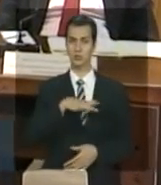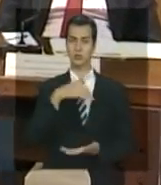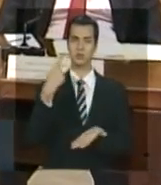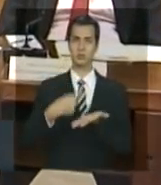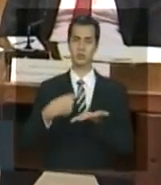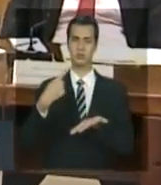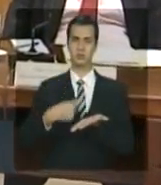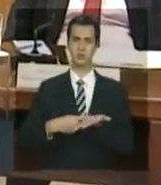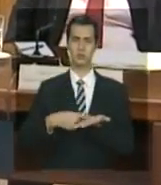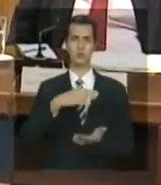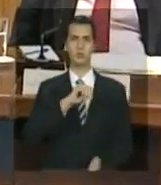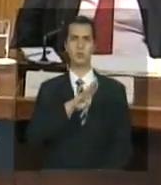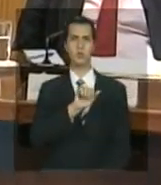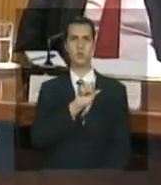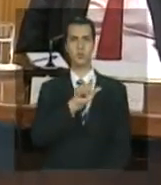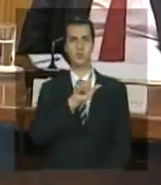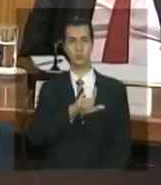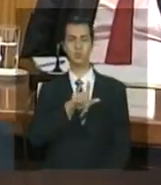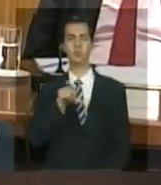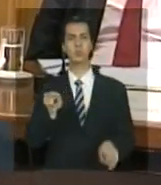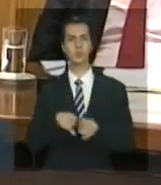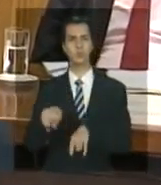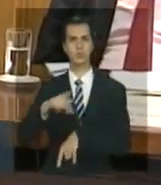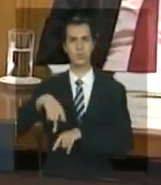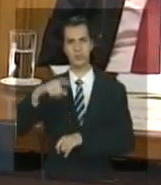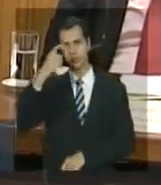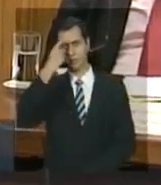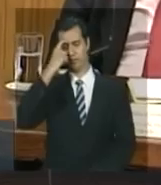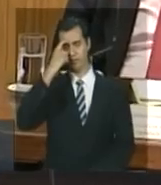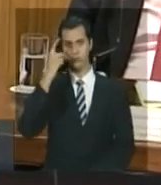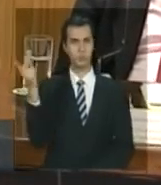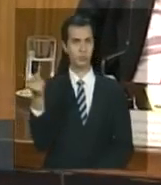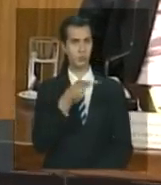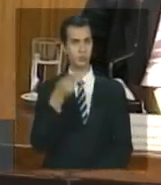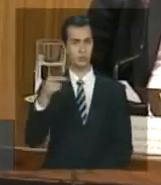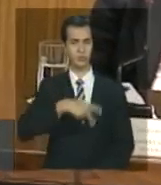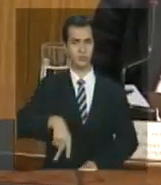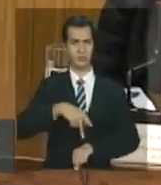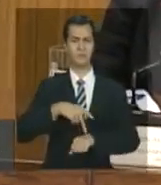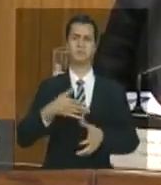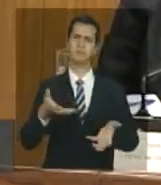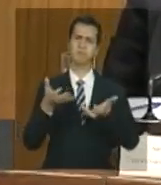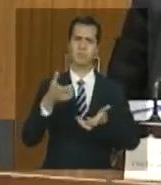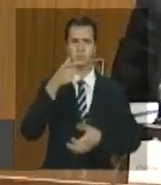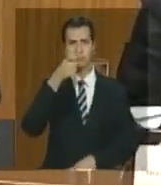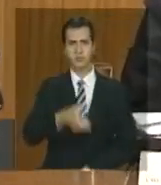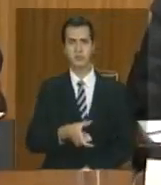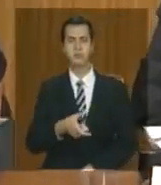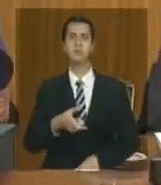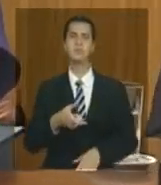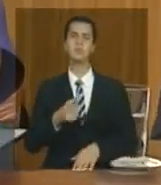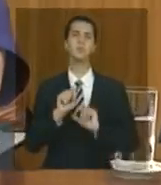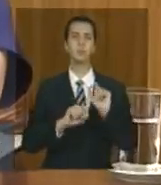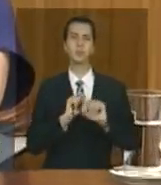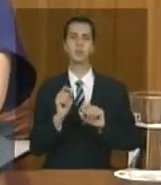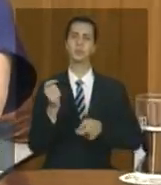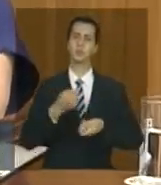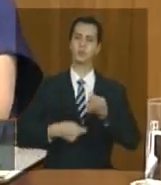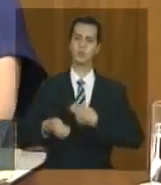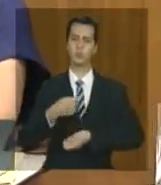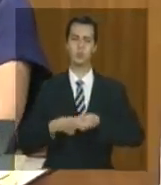bilateral entre o Mercosul e a Índia. A Índia, os dois lados têm interesse em ampliar, né, as suas margens